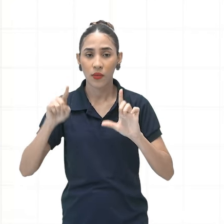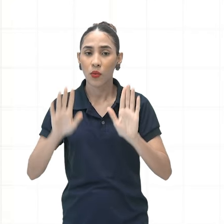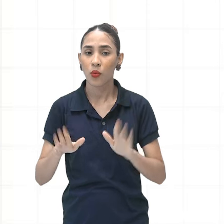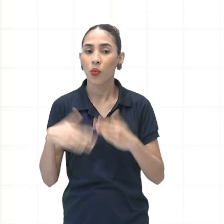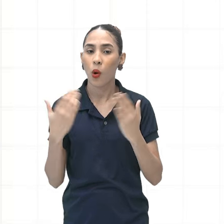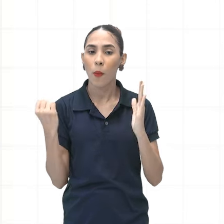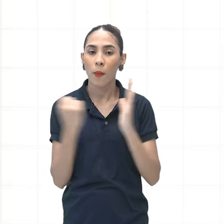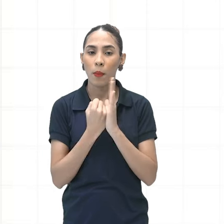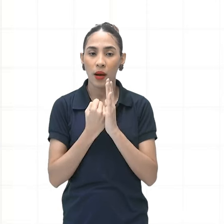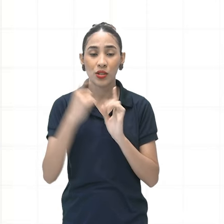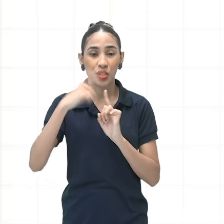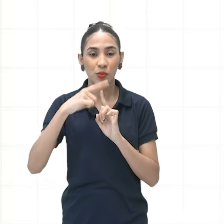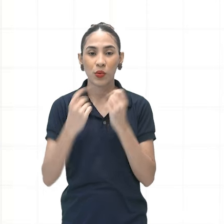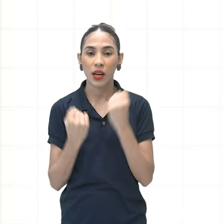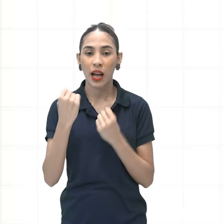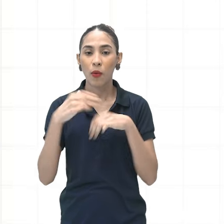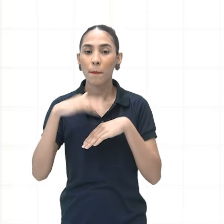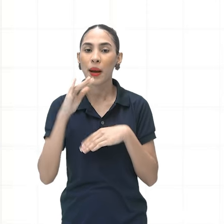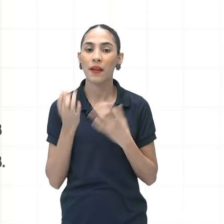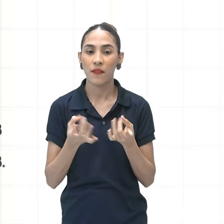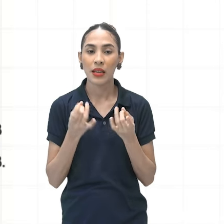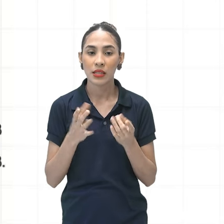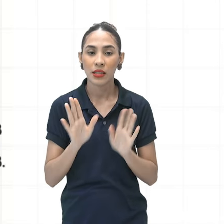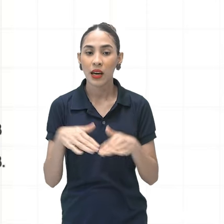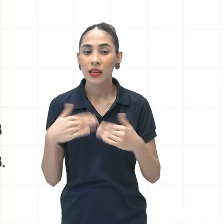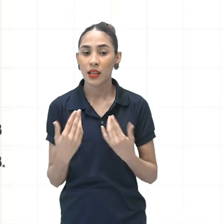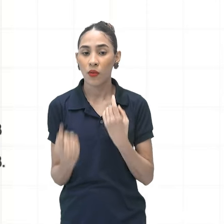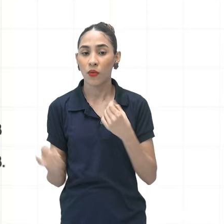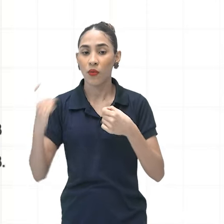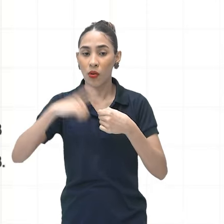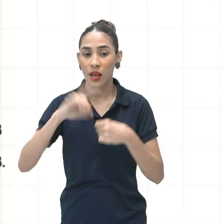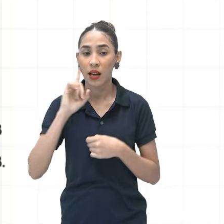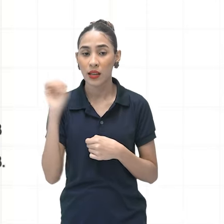de carro foi mais vendida? Então, a gente vai voltar aqui para o